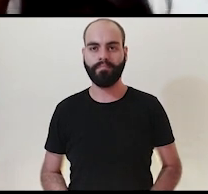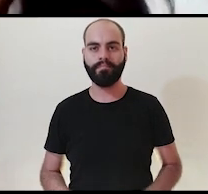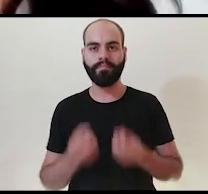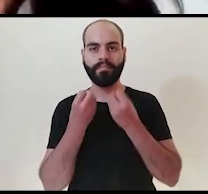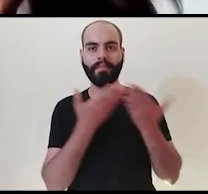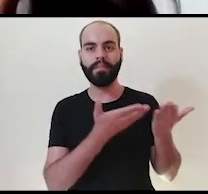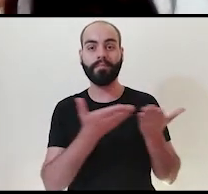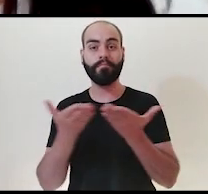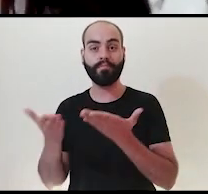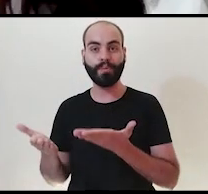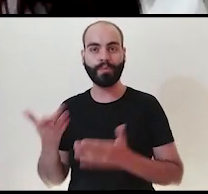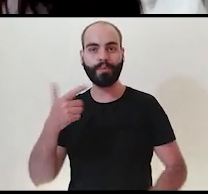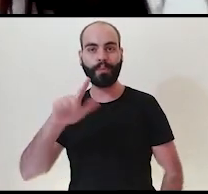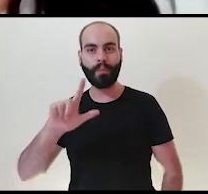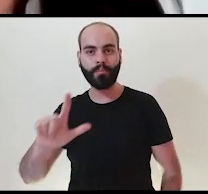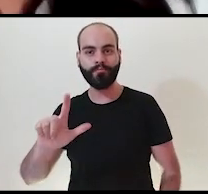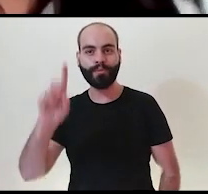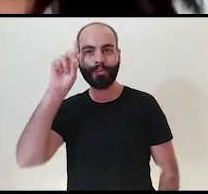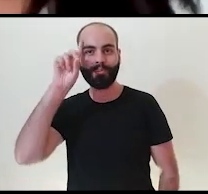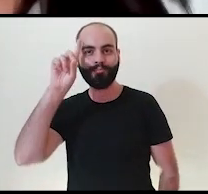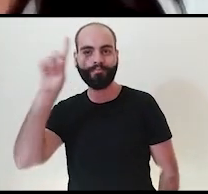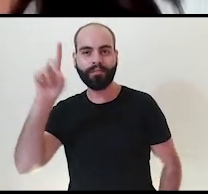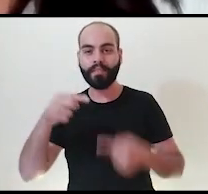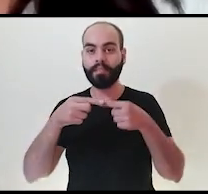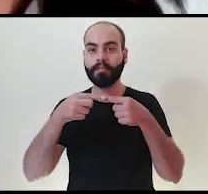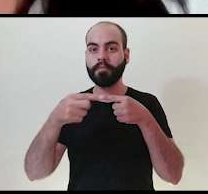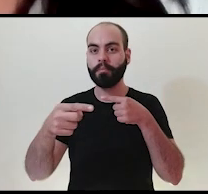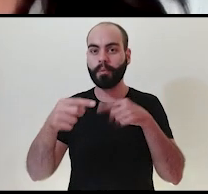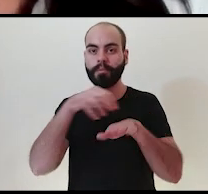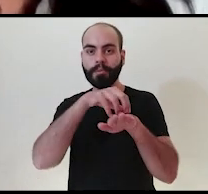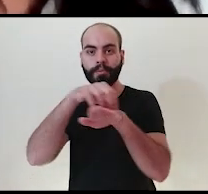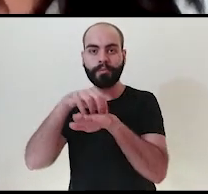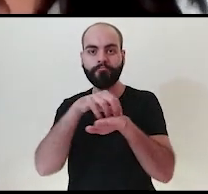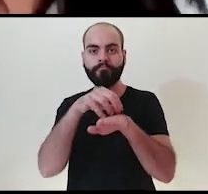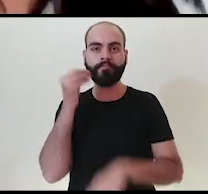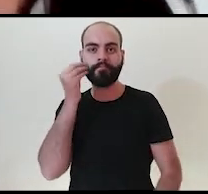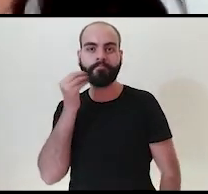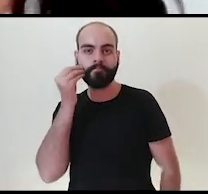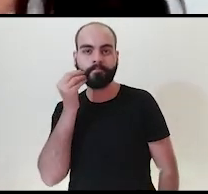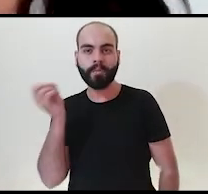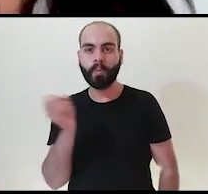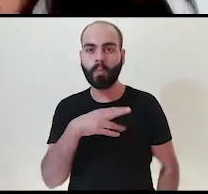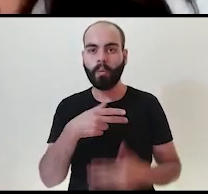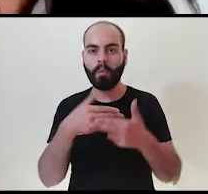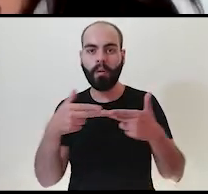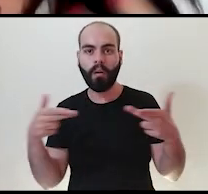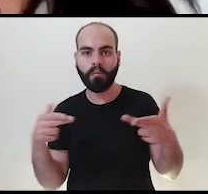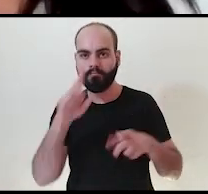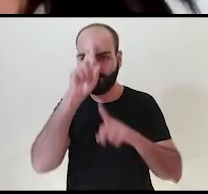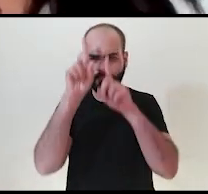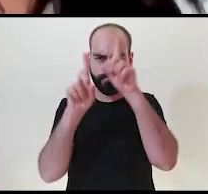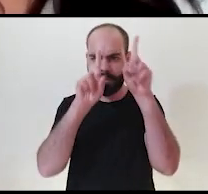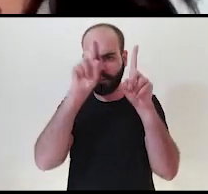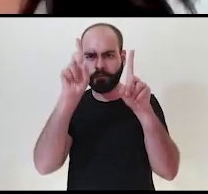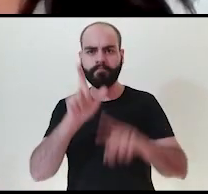Sejam bem-vindos a mais um dia da nossa semana do Turismo de Experiência, Inovação e Criatividade, onde a gente tem